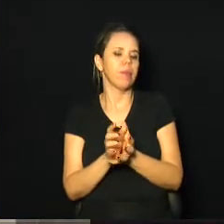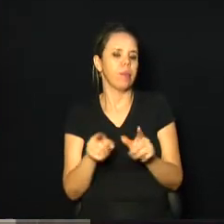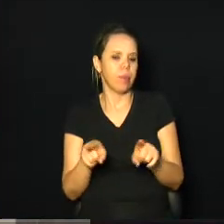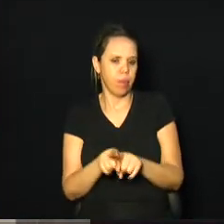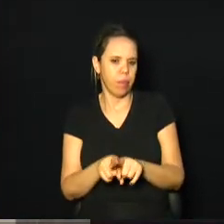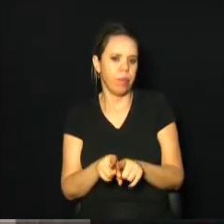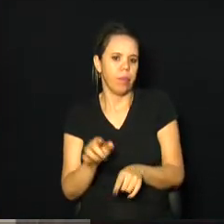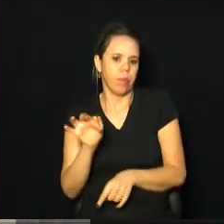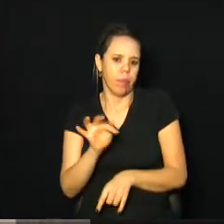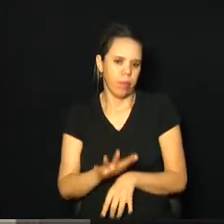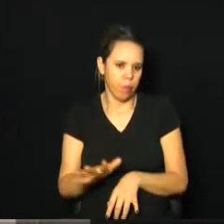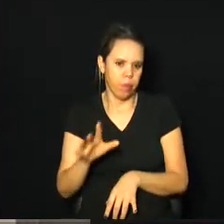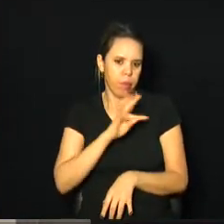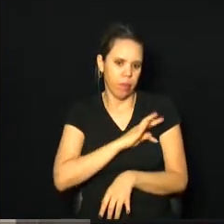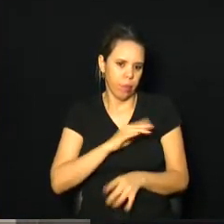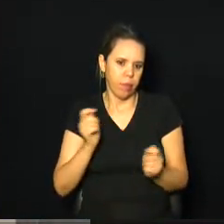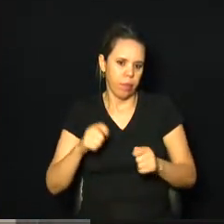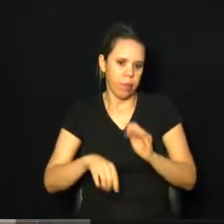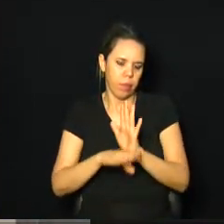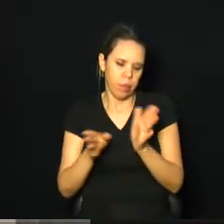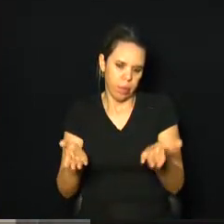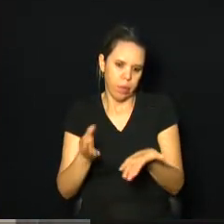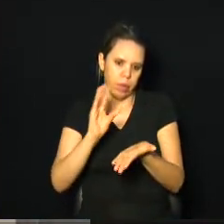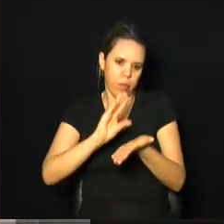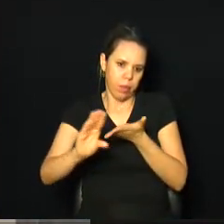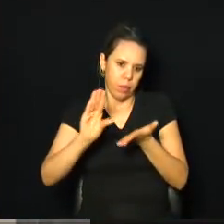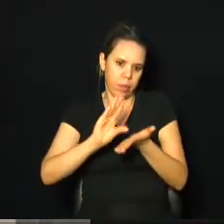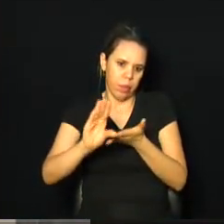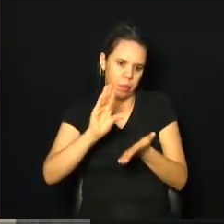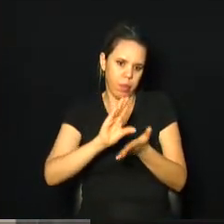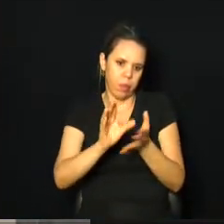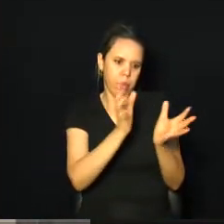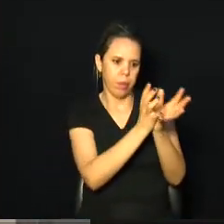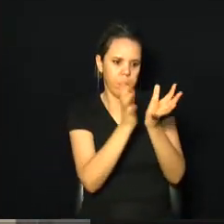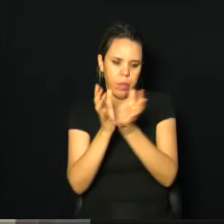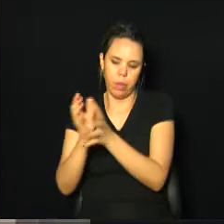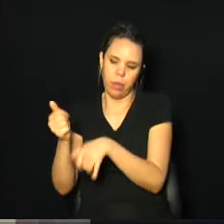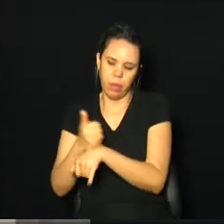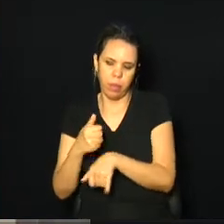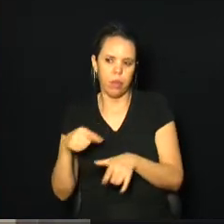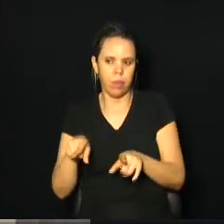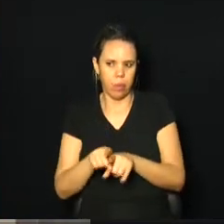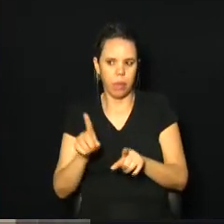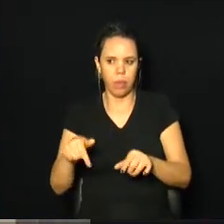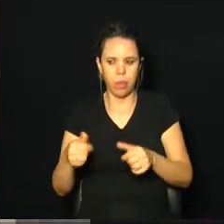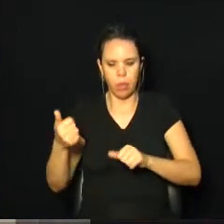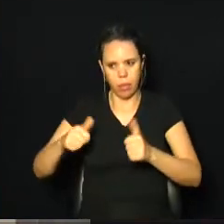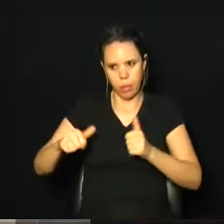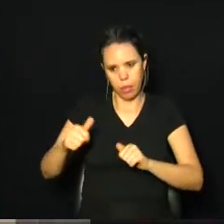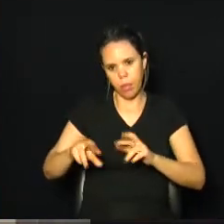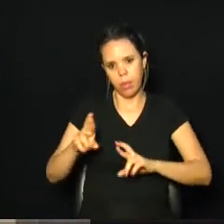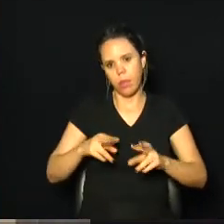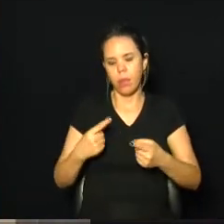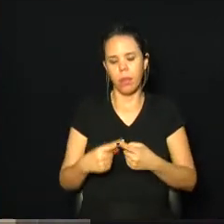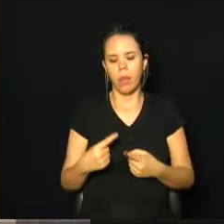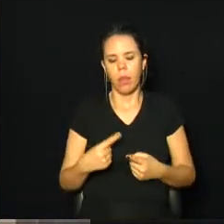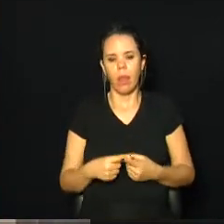as condições técnicas e investimento para as equipes, tudo isso tem que ser analisado, porque